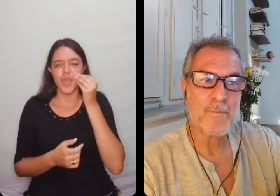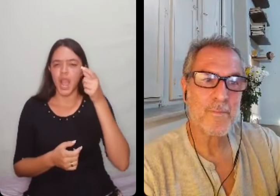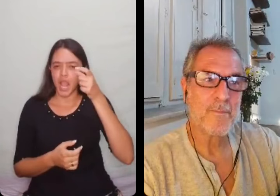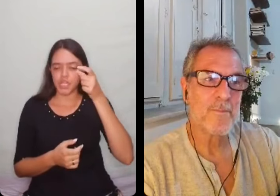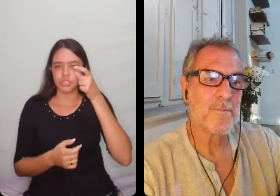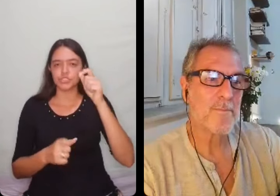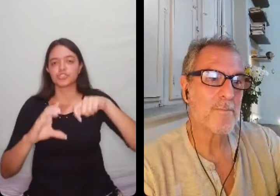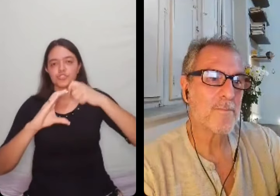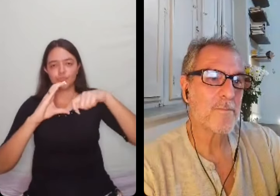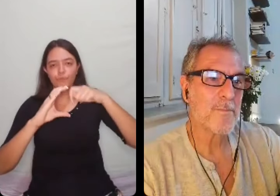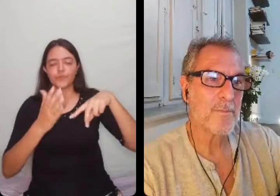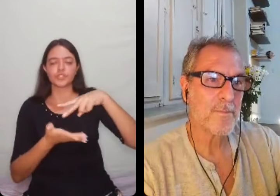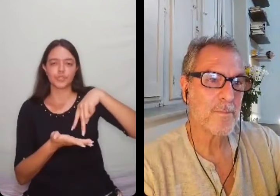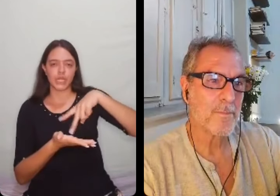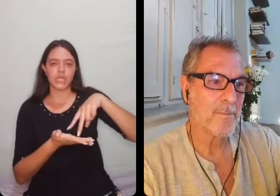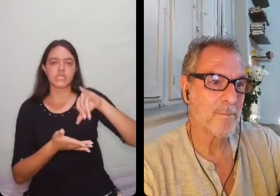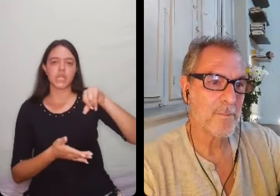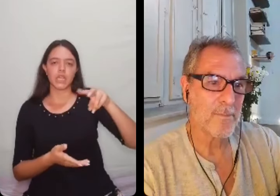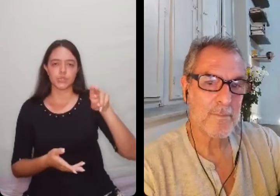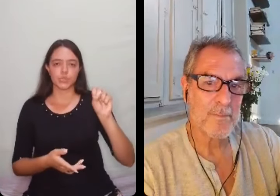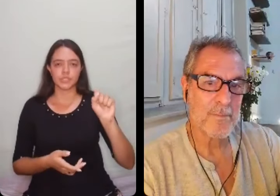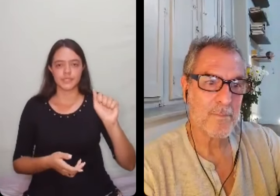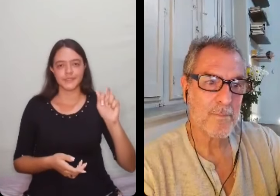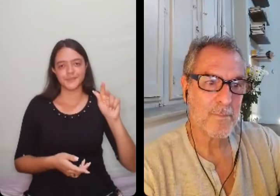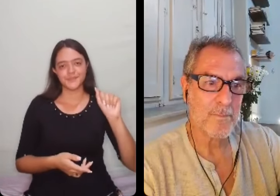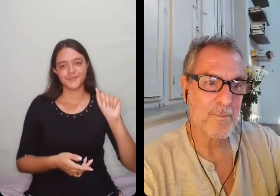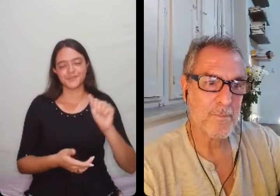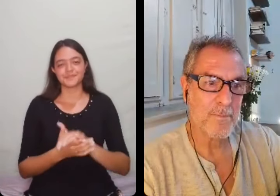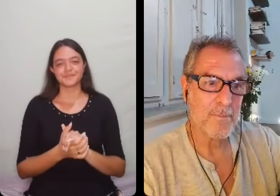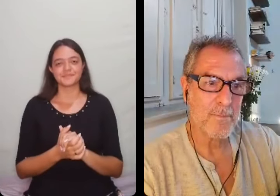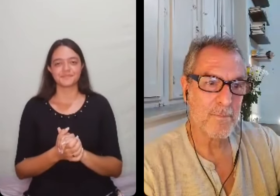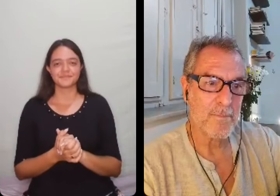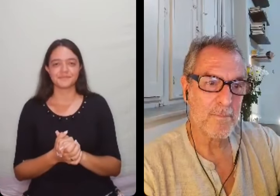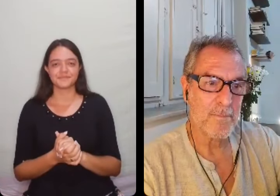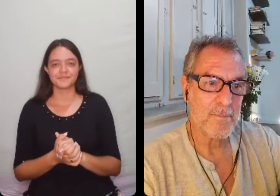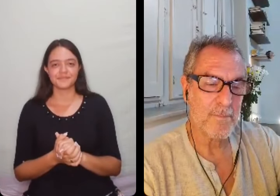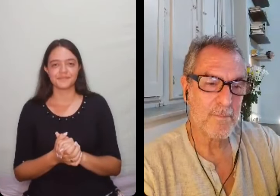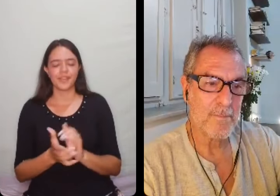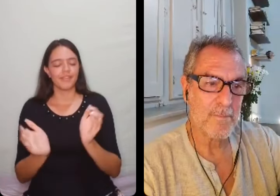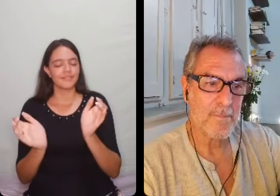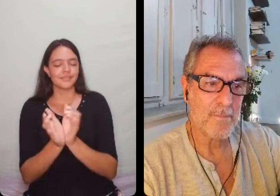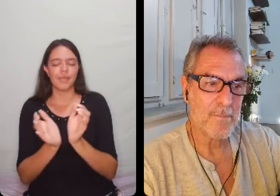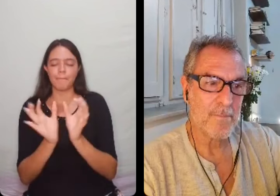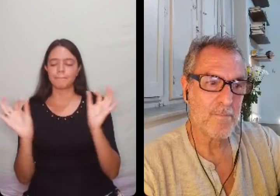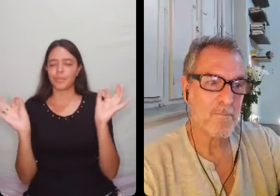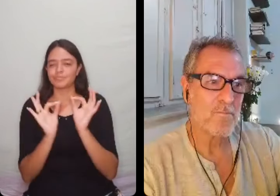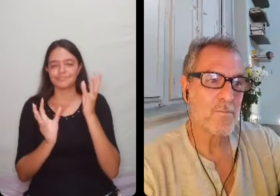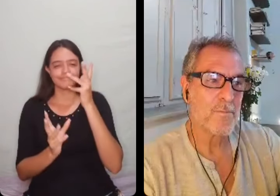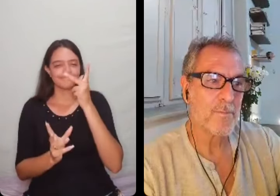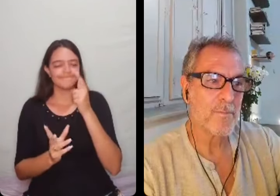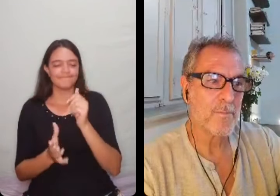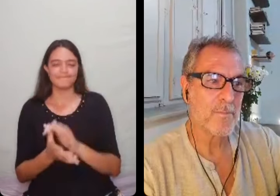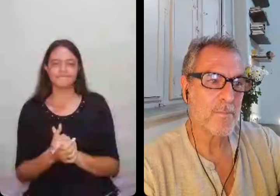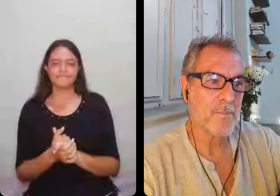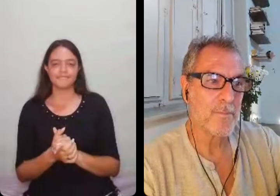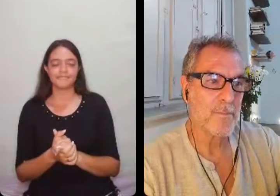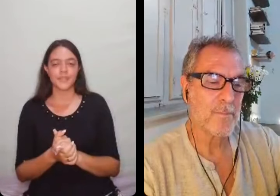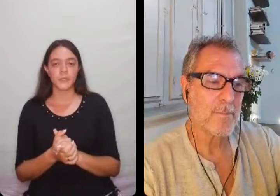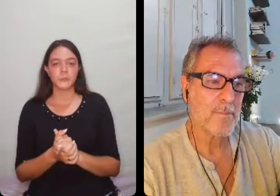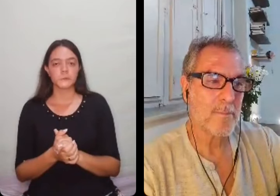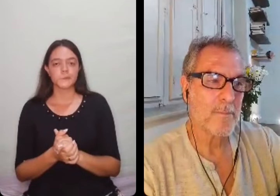toda essa equipe linda, incrível, que a gente pode ver mais. E aí, gente, eu queria lançar pro